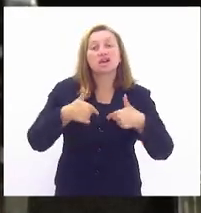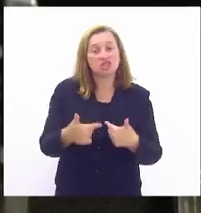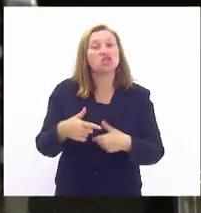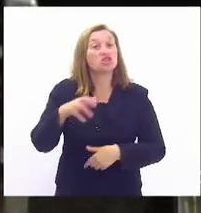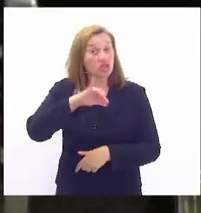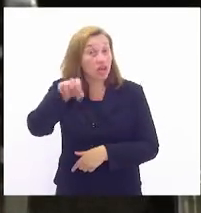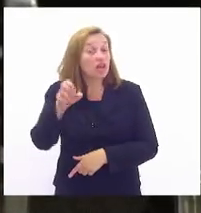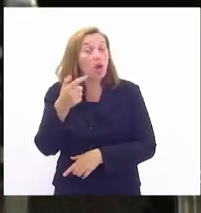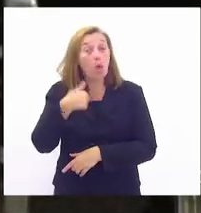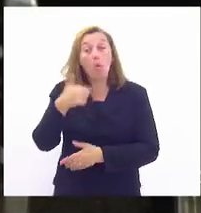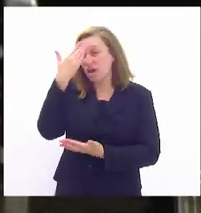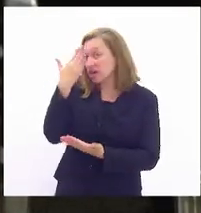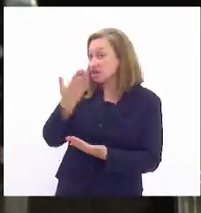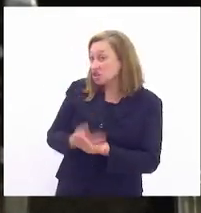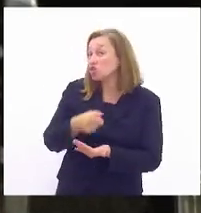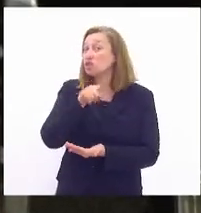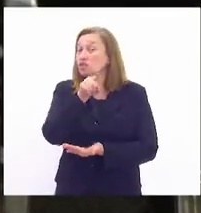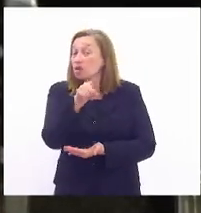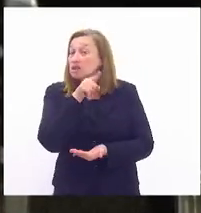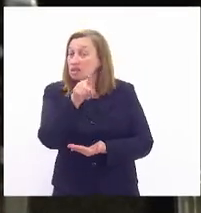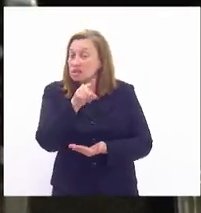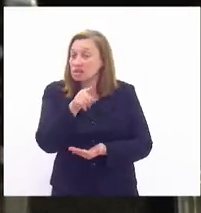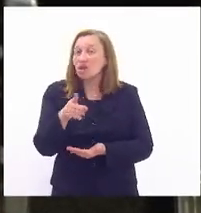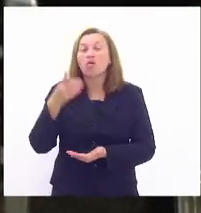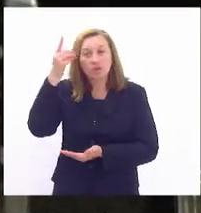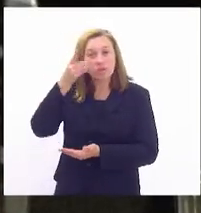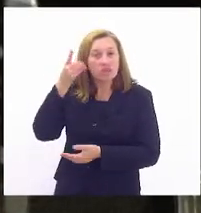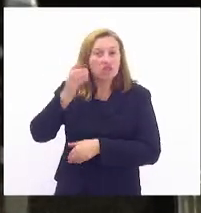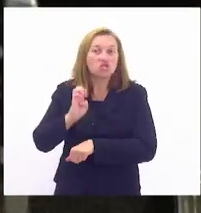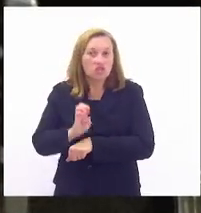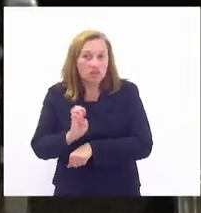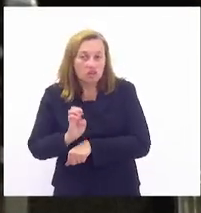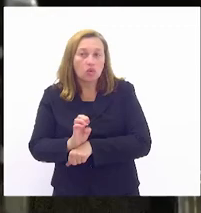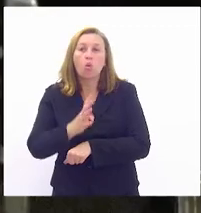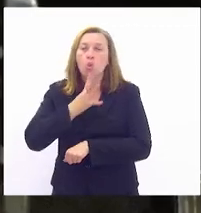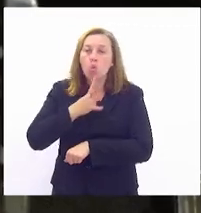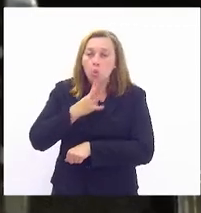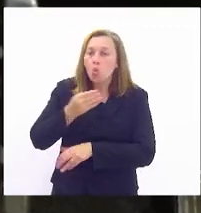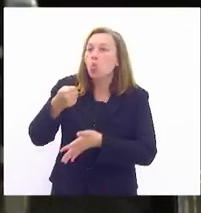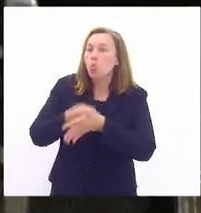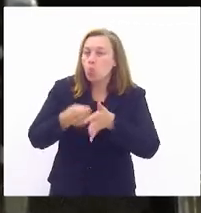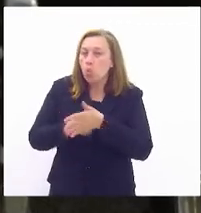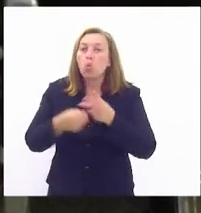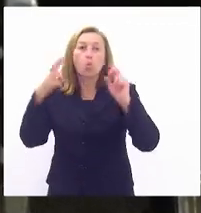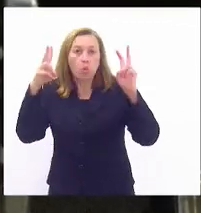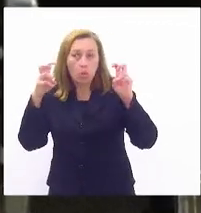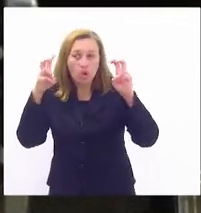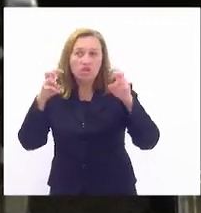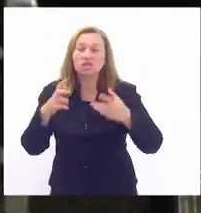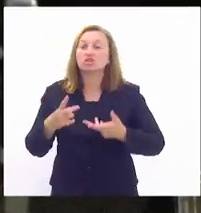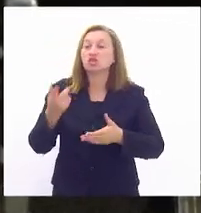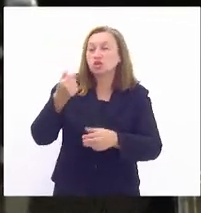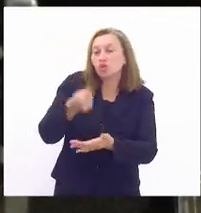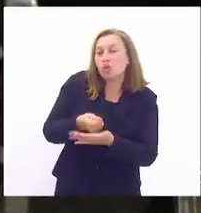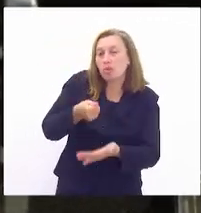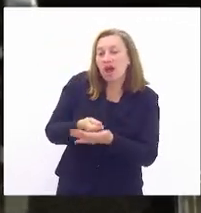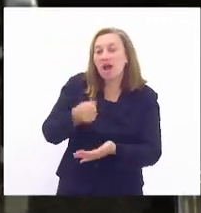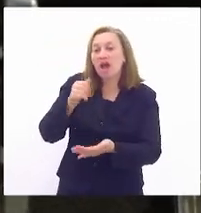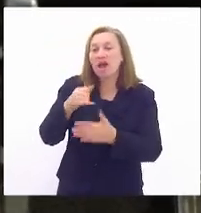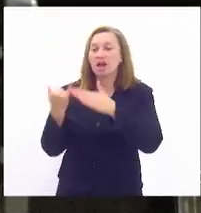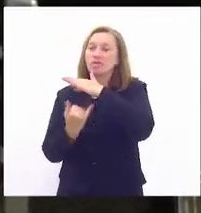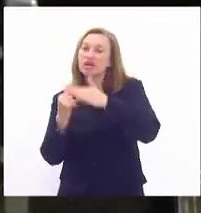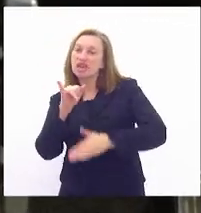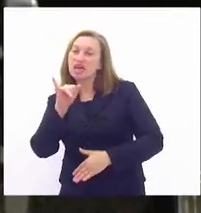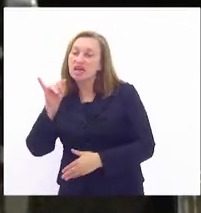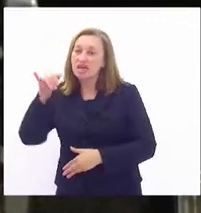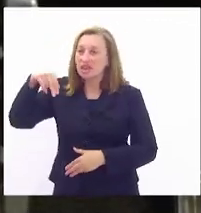Eu acredito muito em você, como deputado estadual, conhecedor e lutador dessa questão, de cobrar o INEA, que se